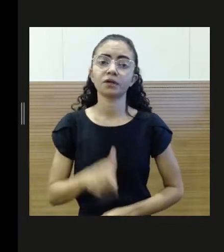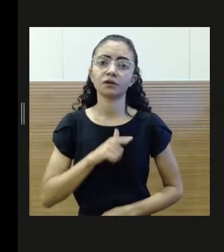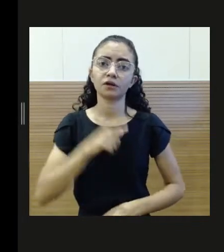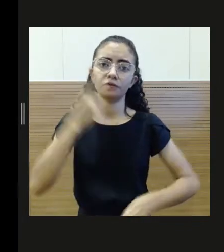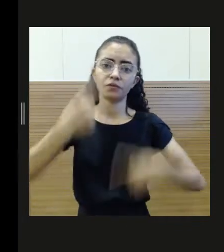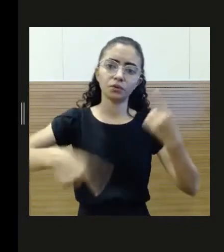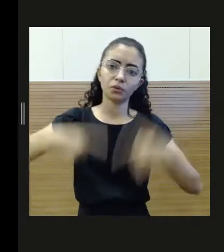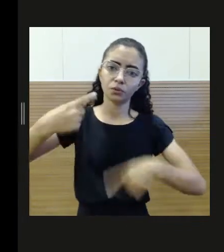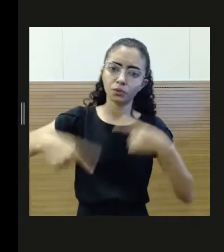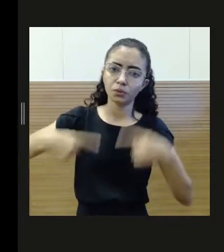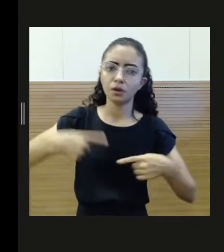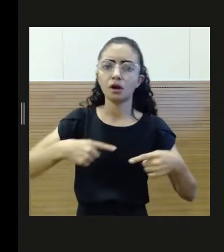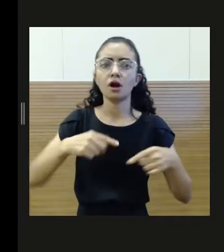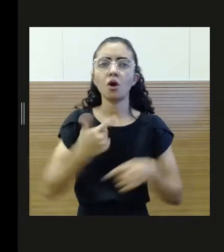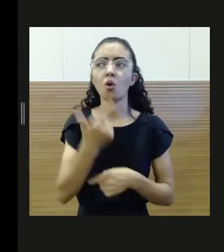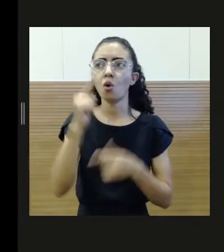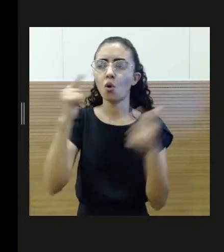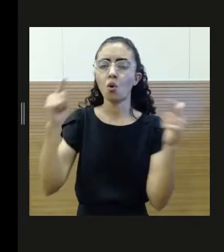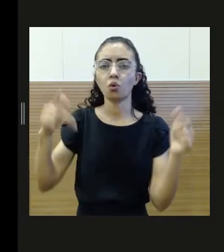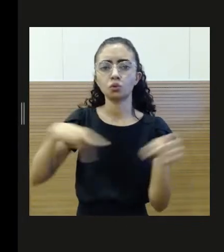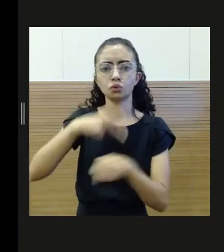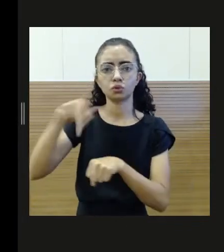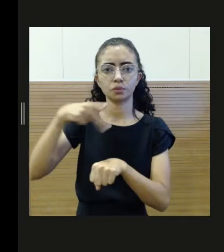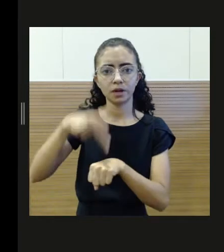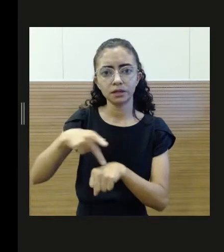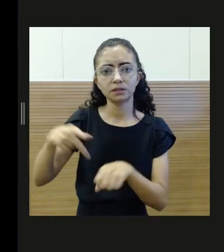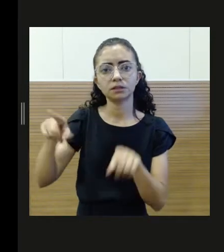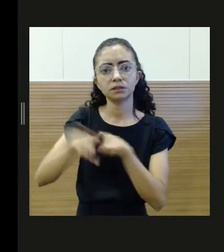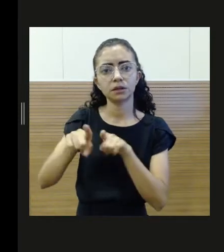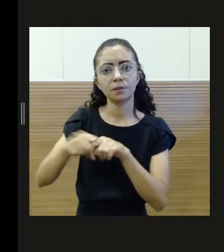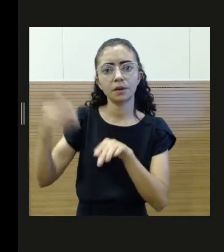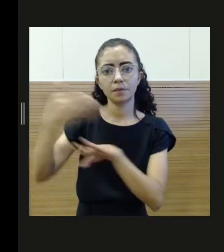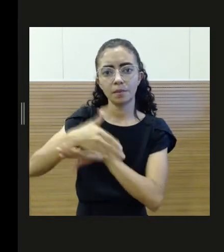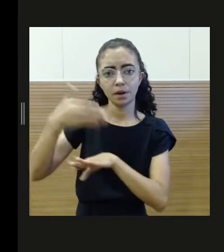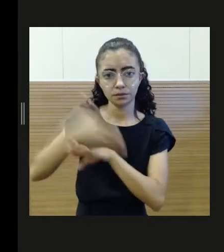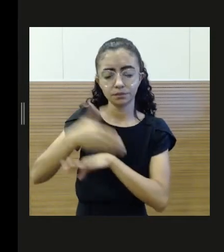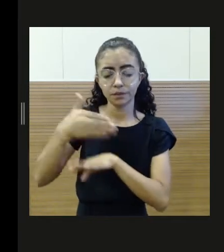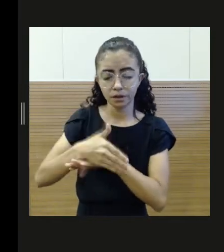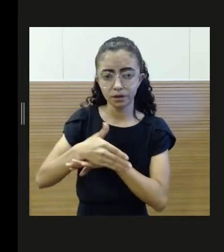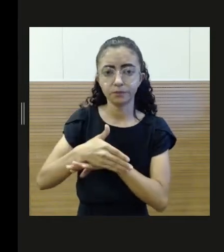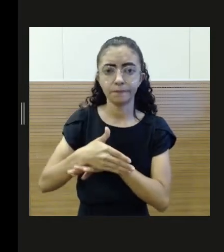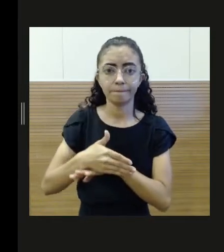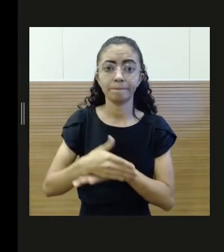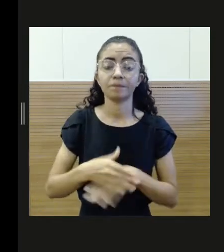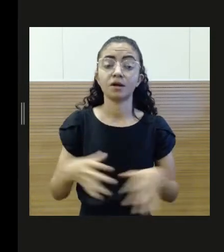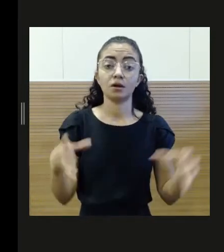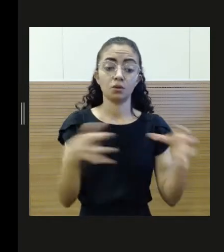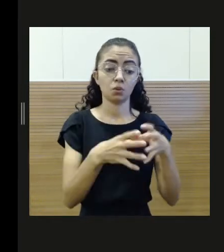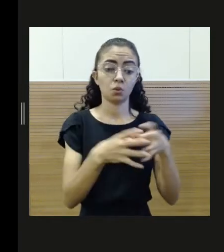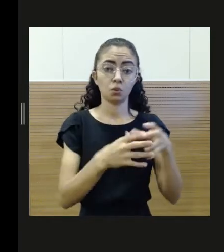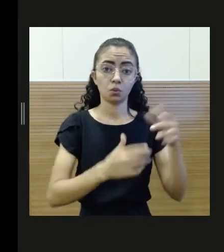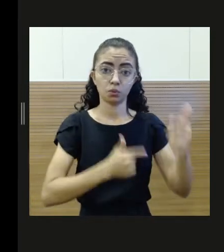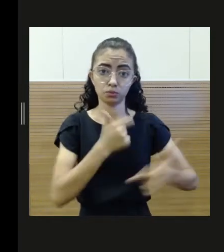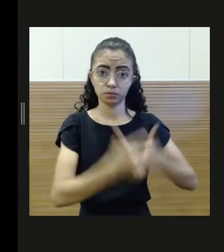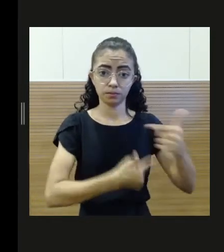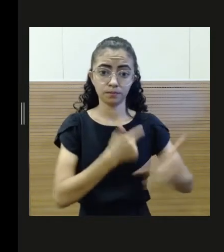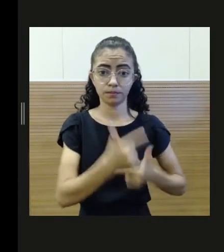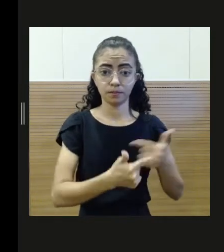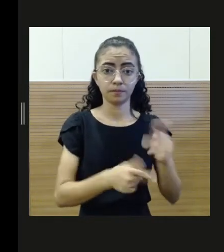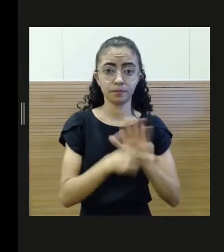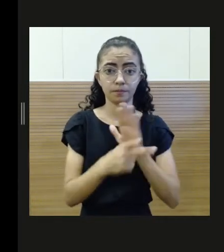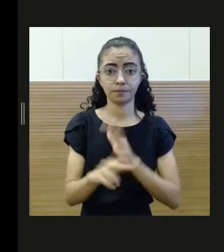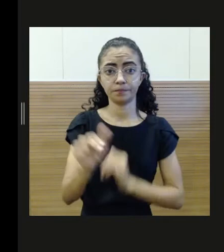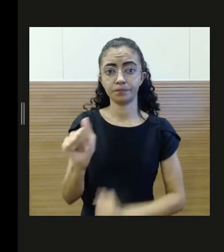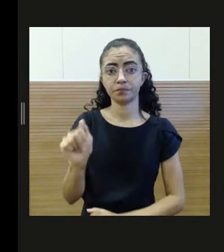Espanha, Austrália, China, Chile, Canadá, Suécia e Brasil. O grupo de trabalho australiano está na